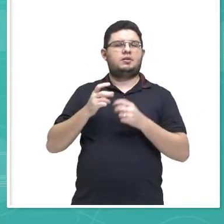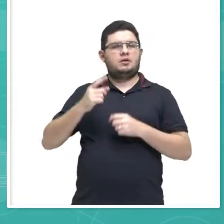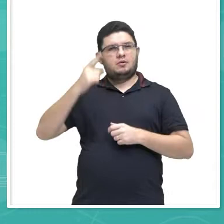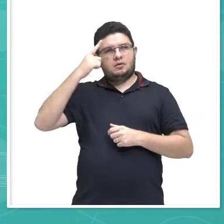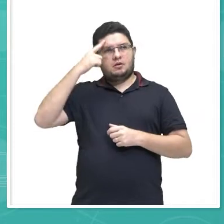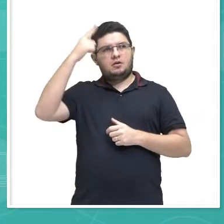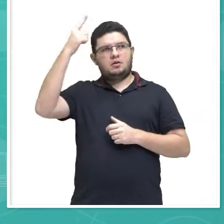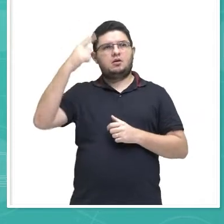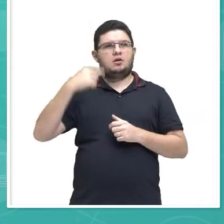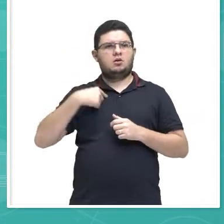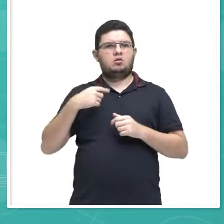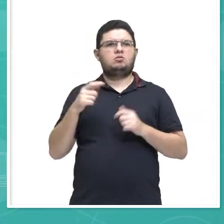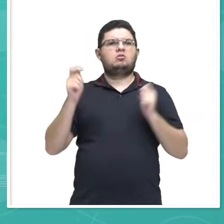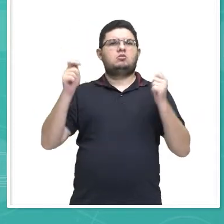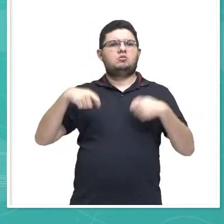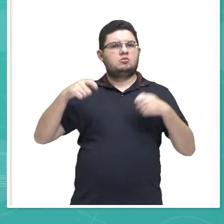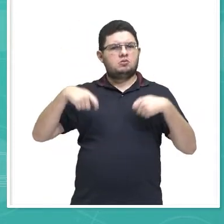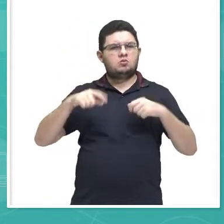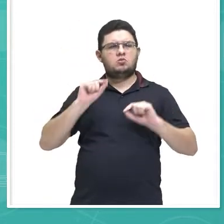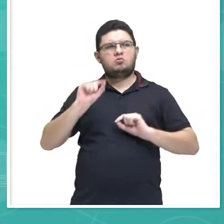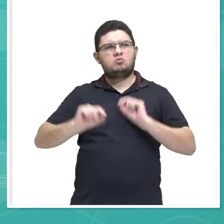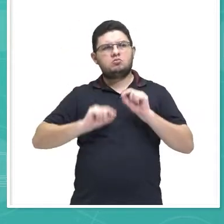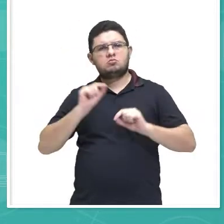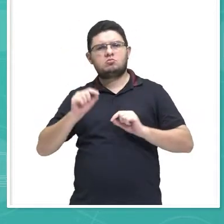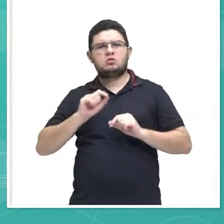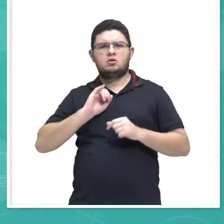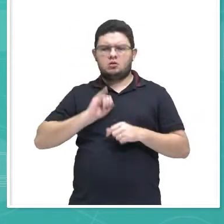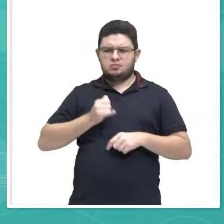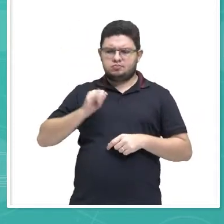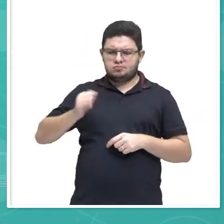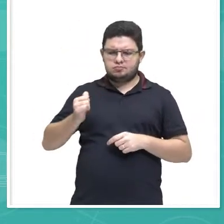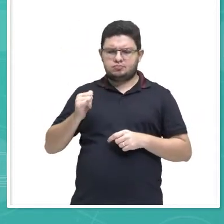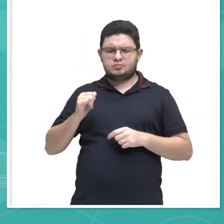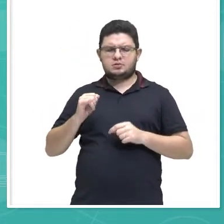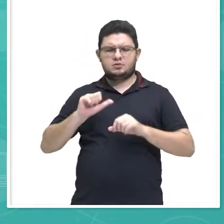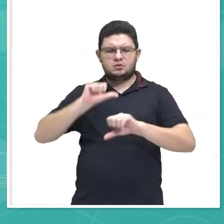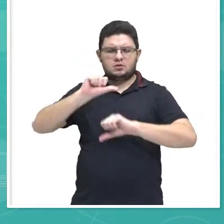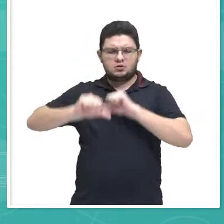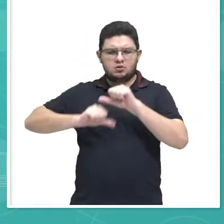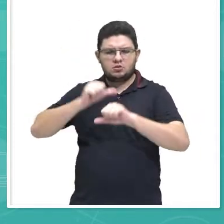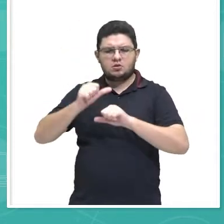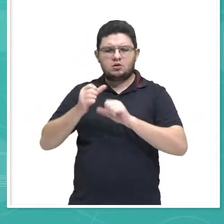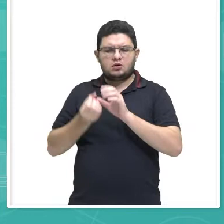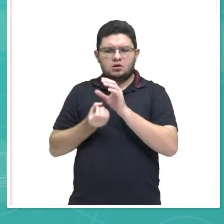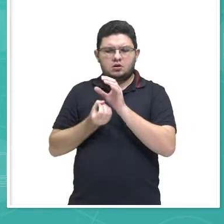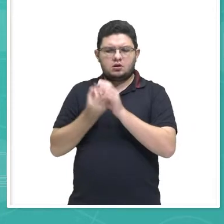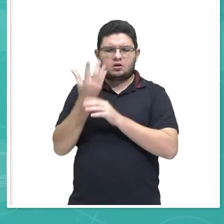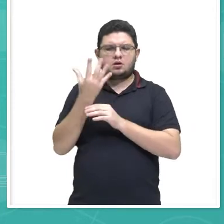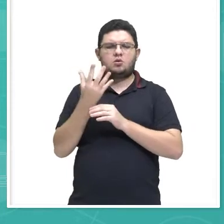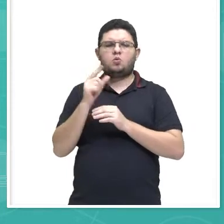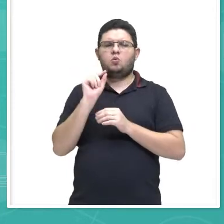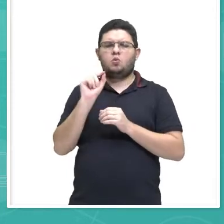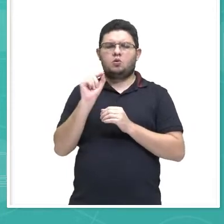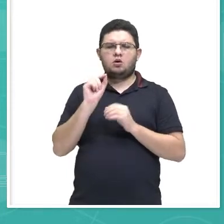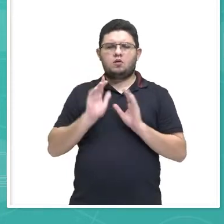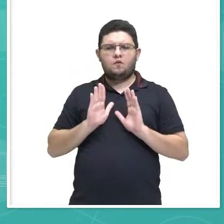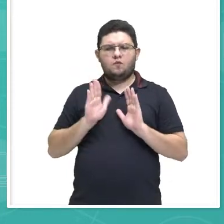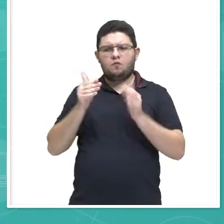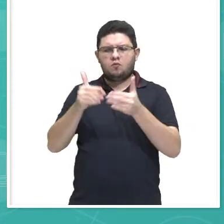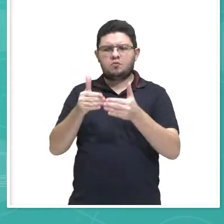que eu posso pegar essa arte marcial tão rica e transformá-la num caminho para o bem, num caminho